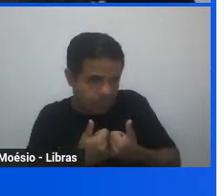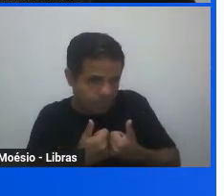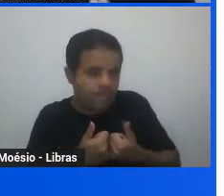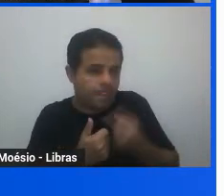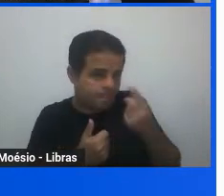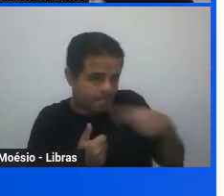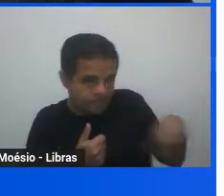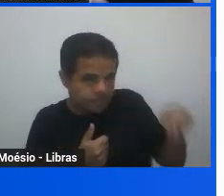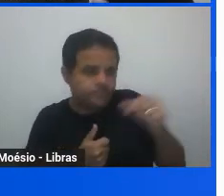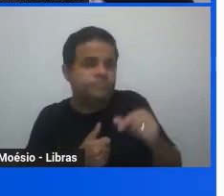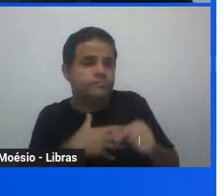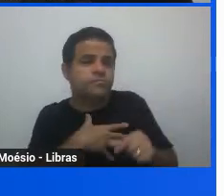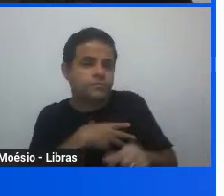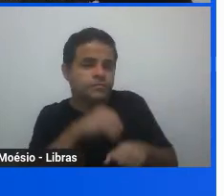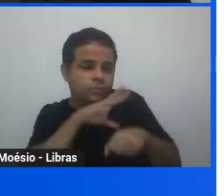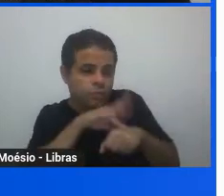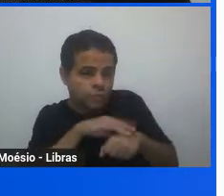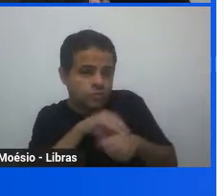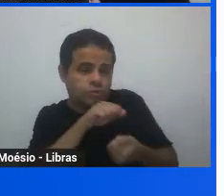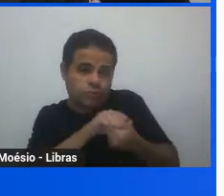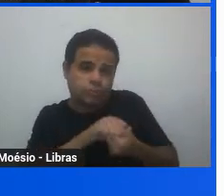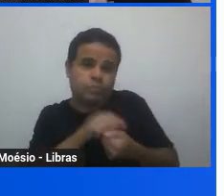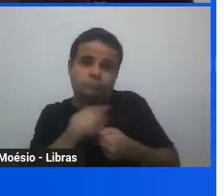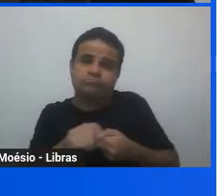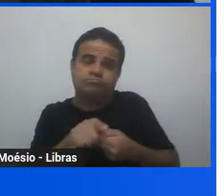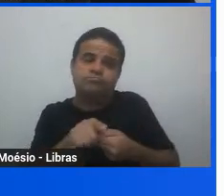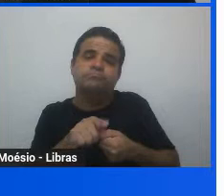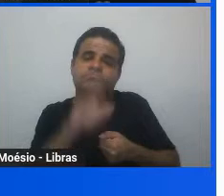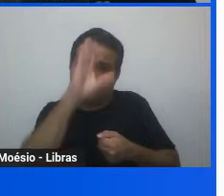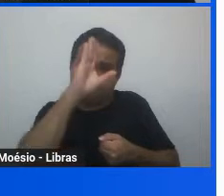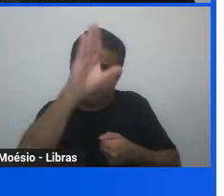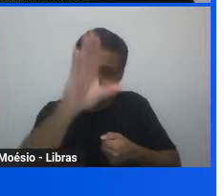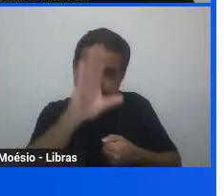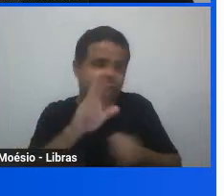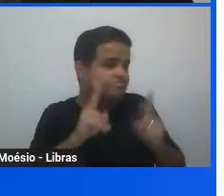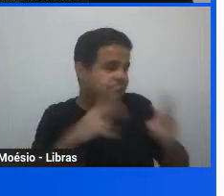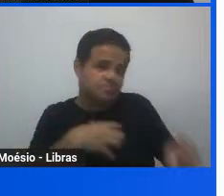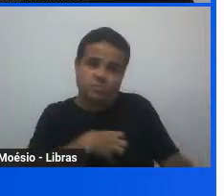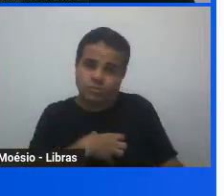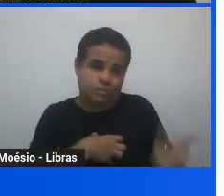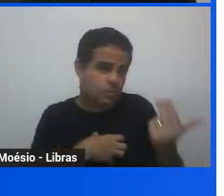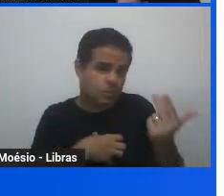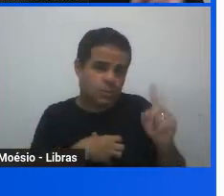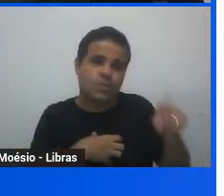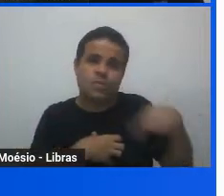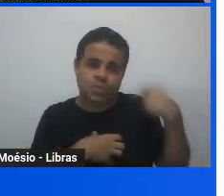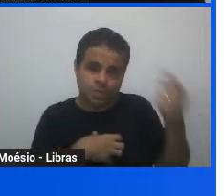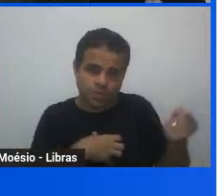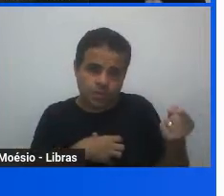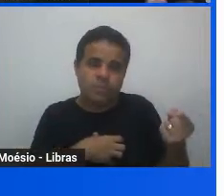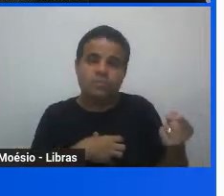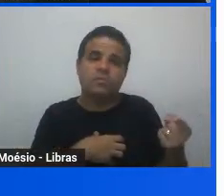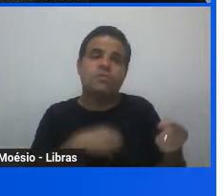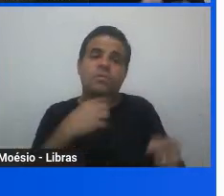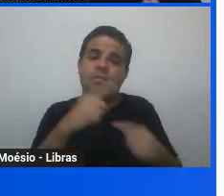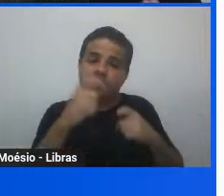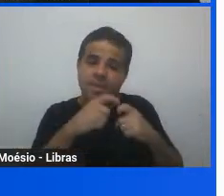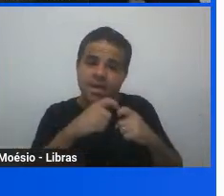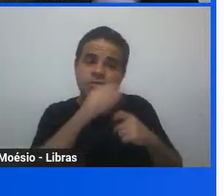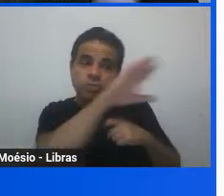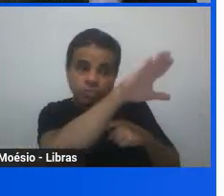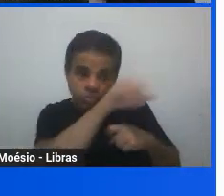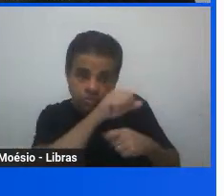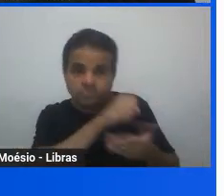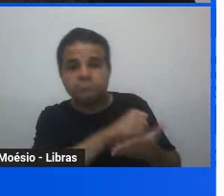criança, do filho, do ente querido dela, vai ter prioridade da mesma maneira. Logo, o médico chama e nós encaminhamos para